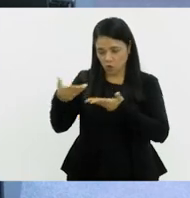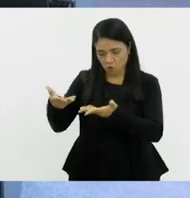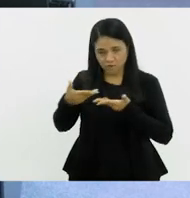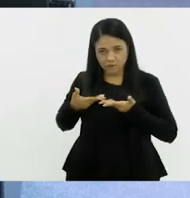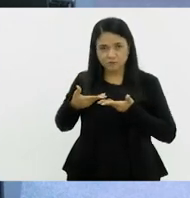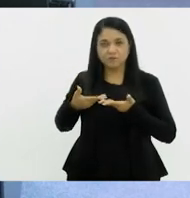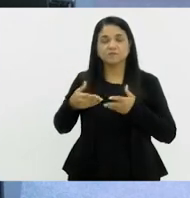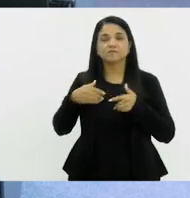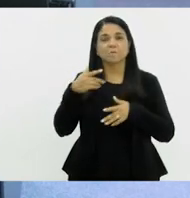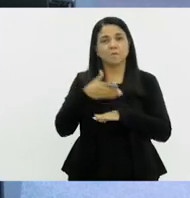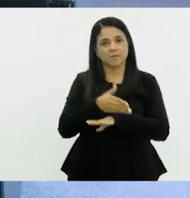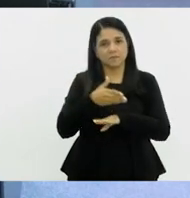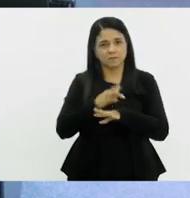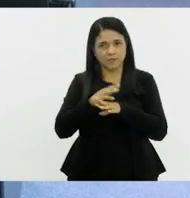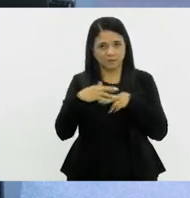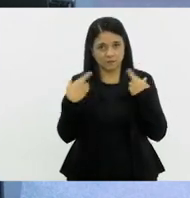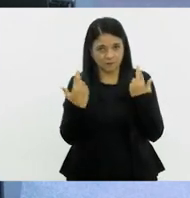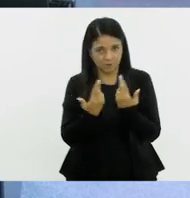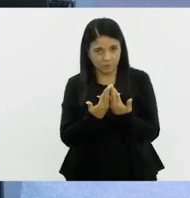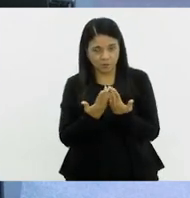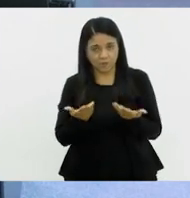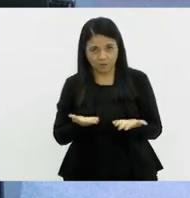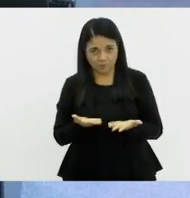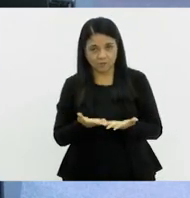minha preocupação nessas reuniões,